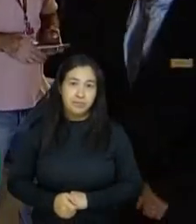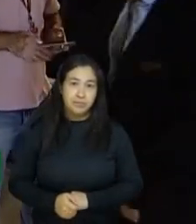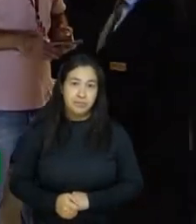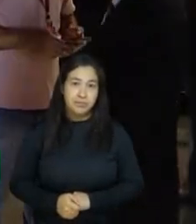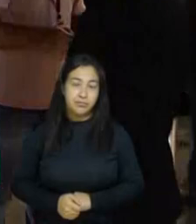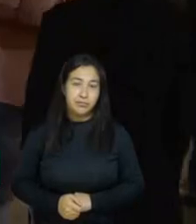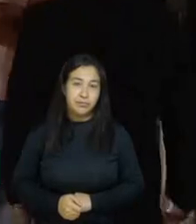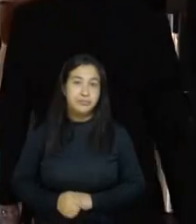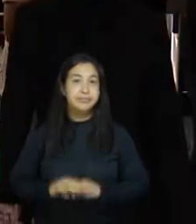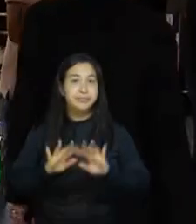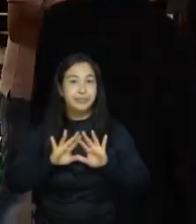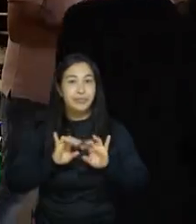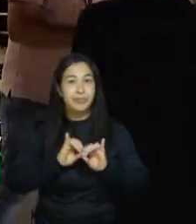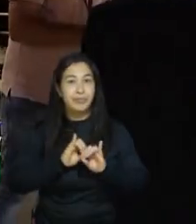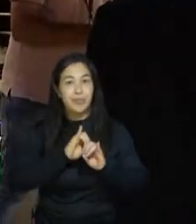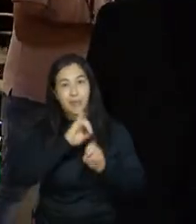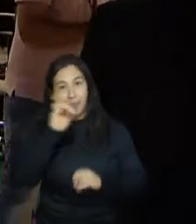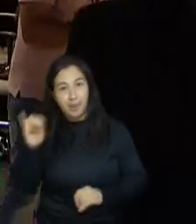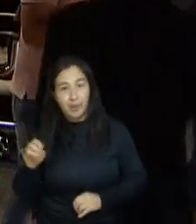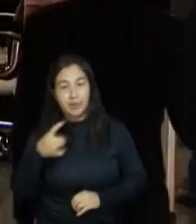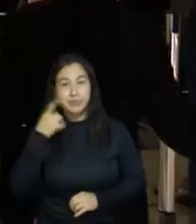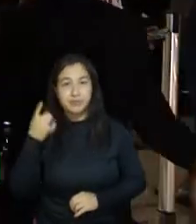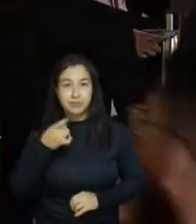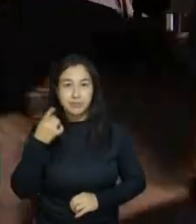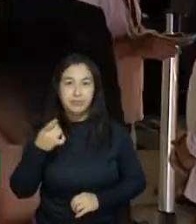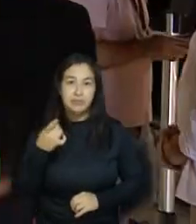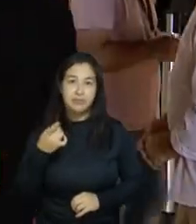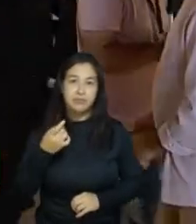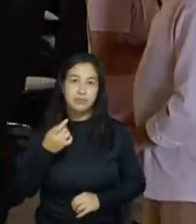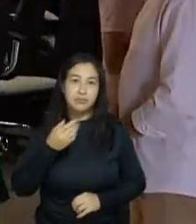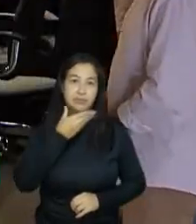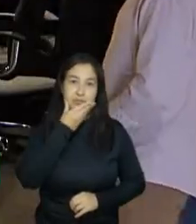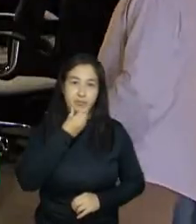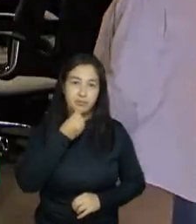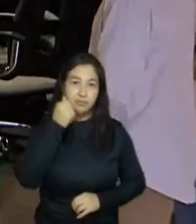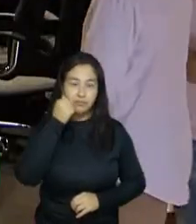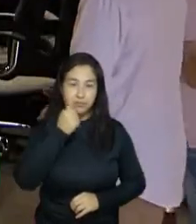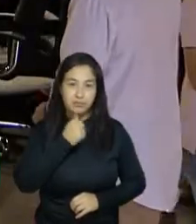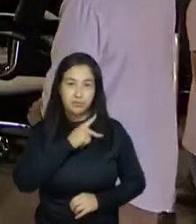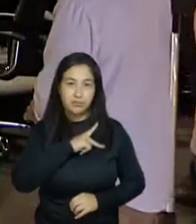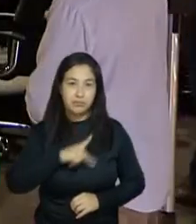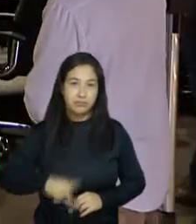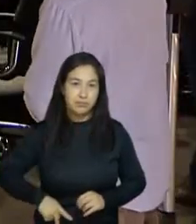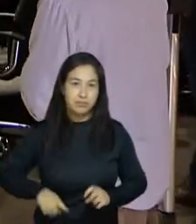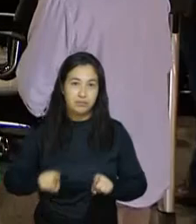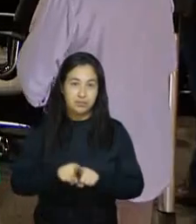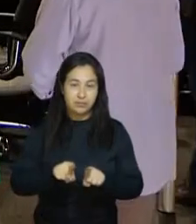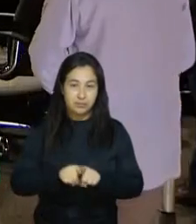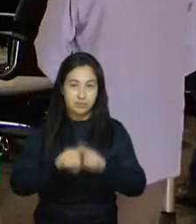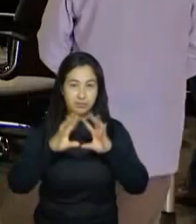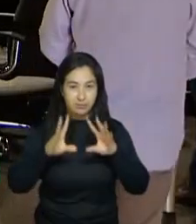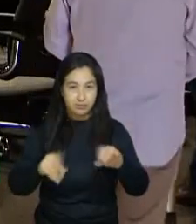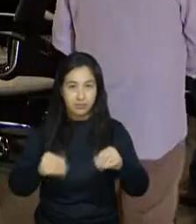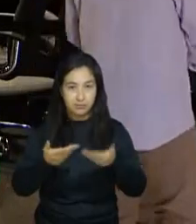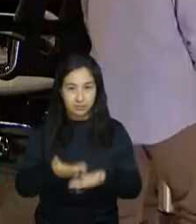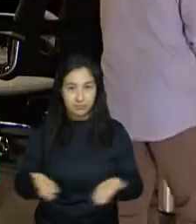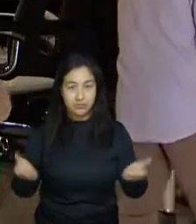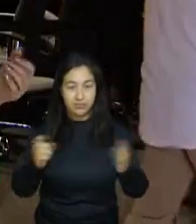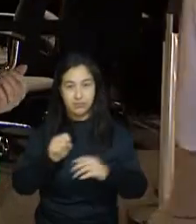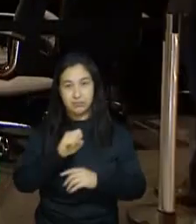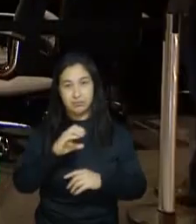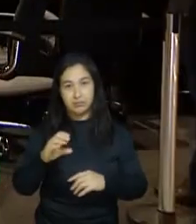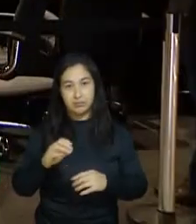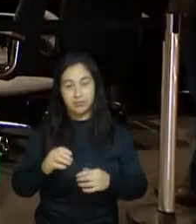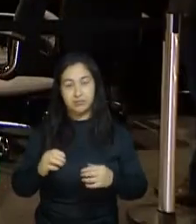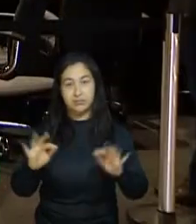Prezados deputados, deputadas, senhor presidente e a todos os catarinenses que